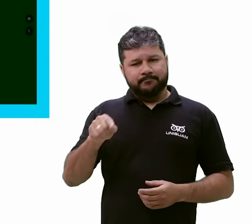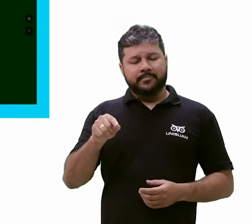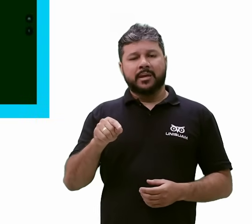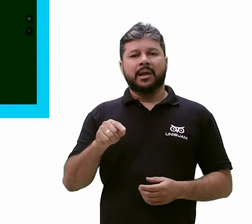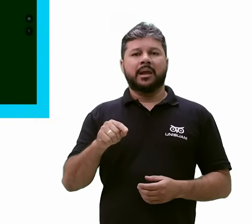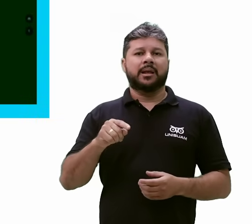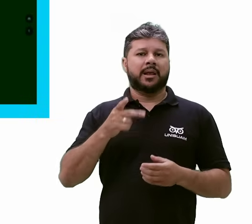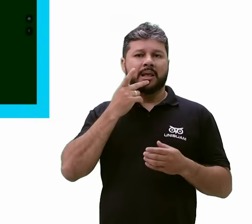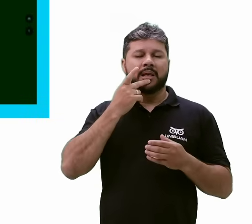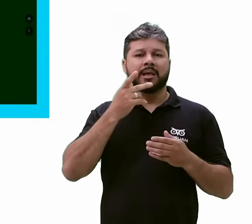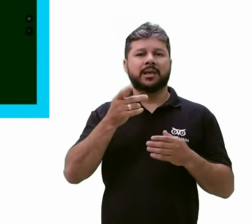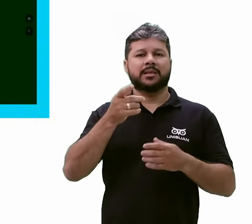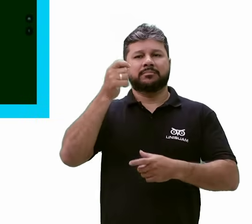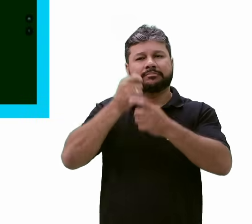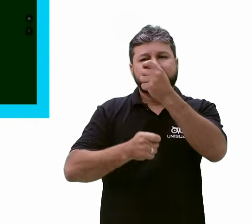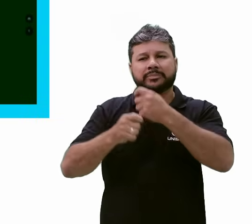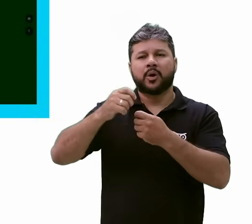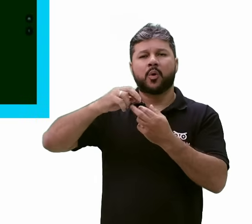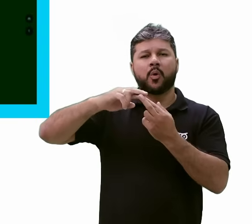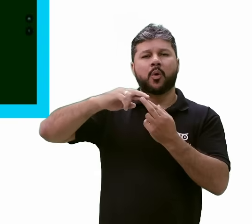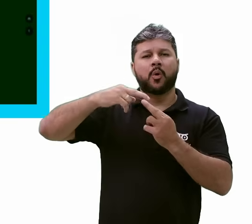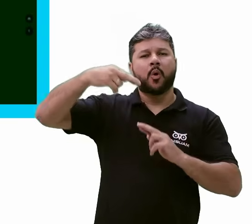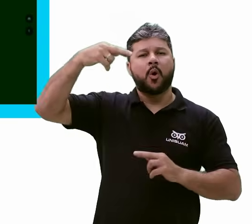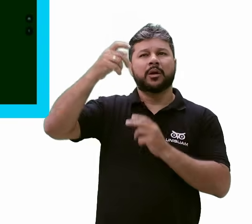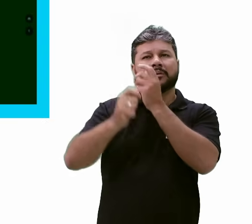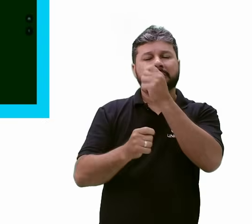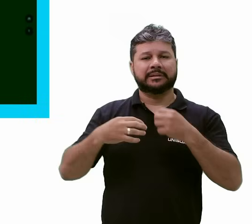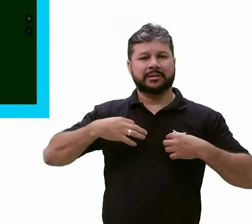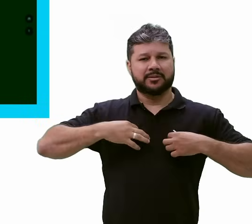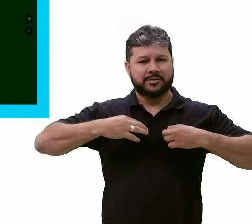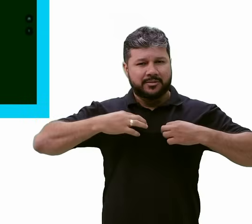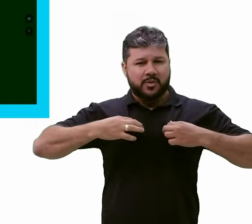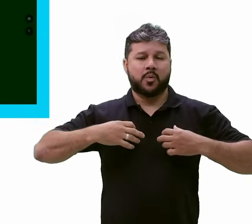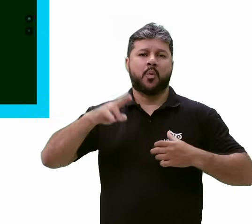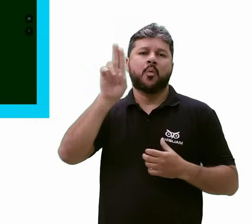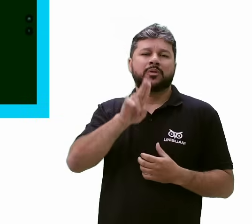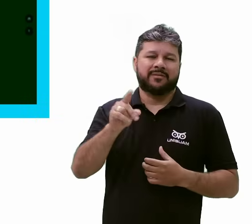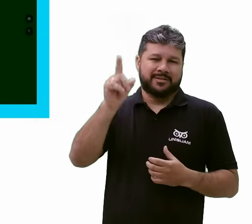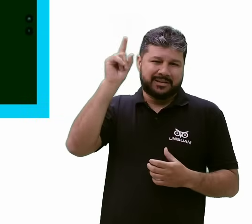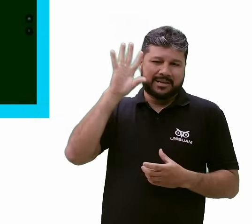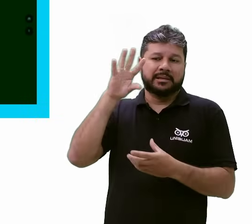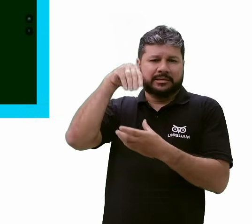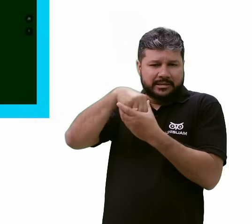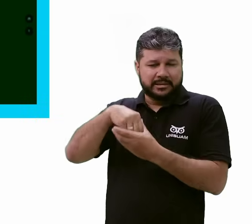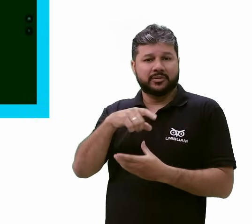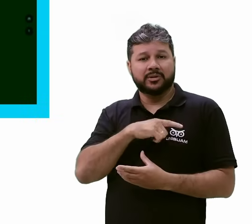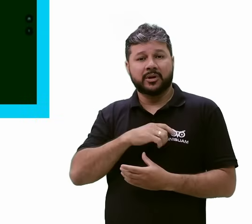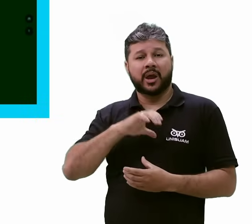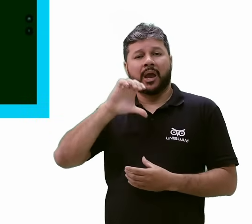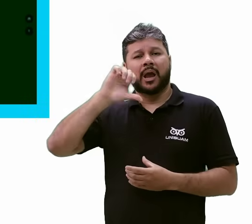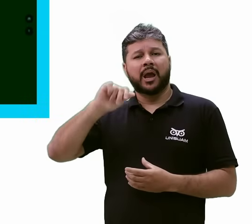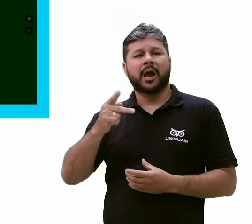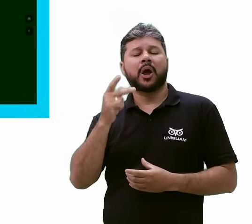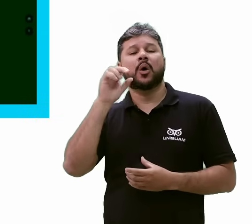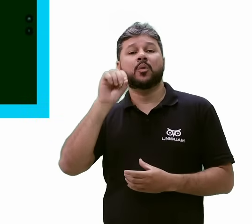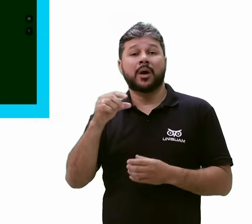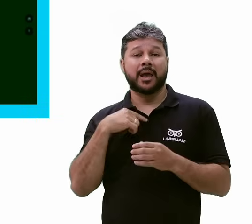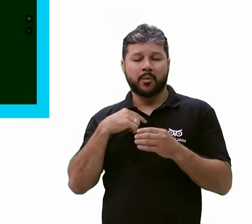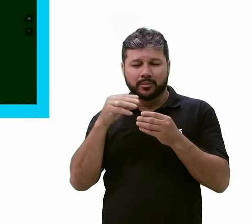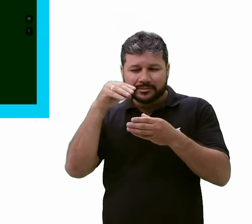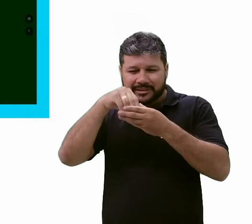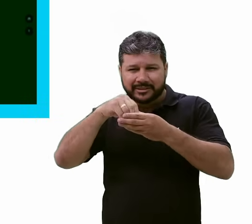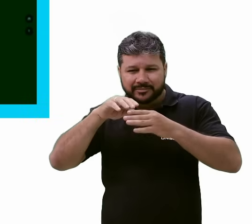né? Tanto nas velas, nas cordas, tecidos utilizados na época, porque o cânhamo é a